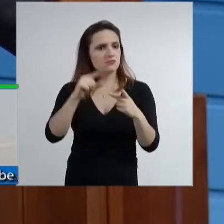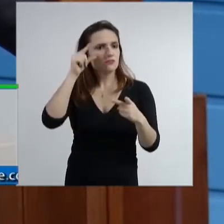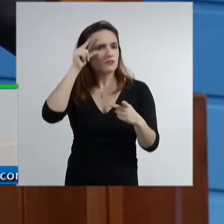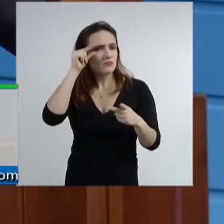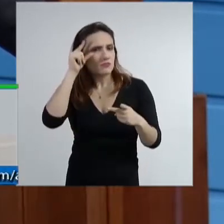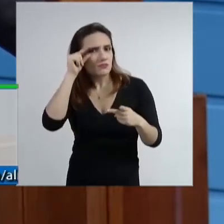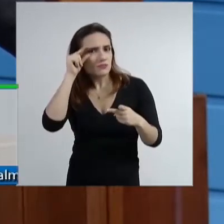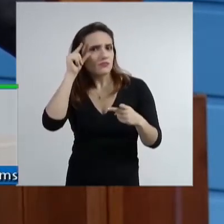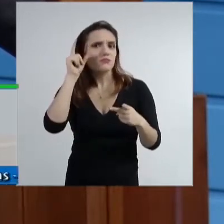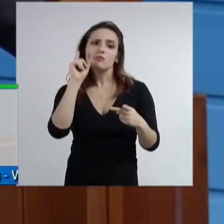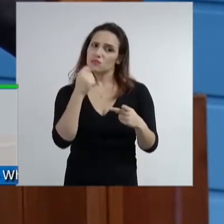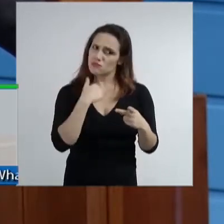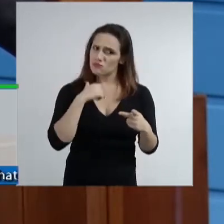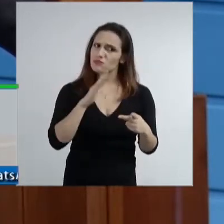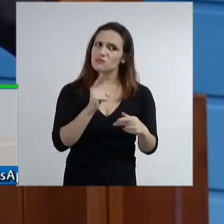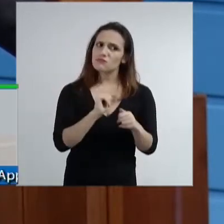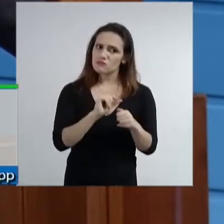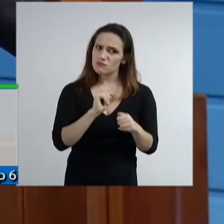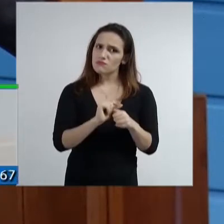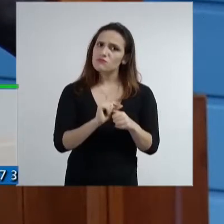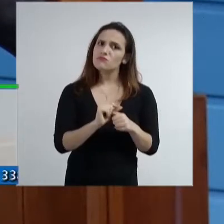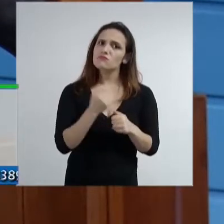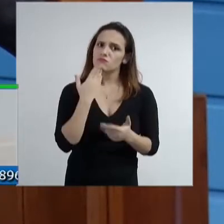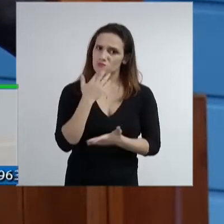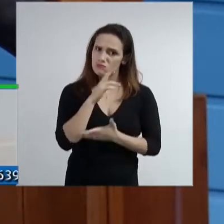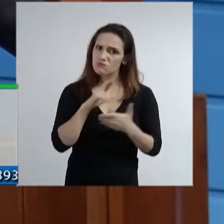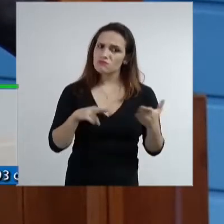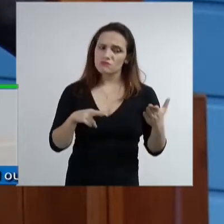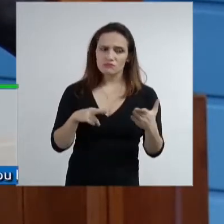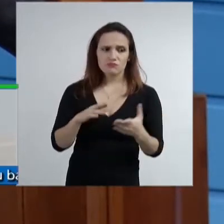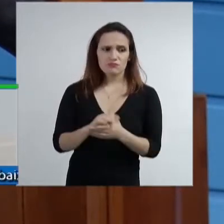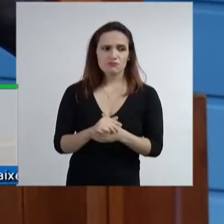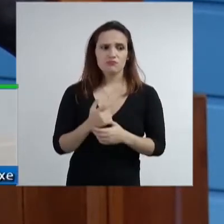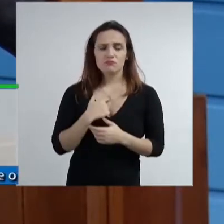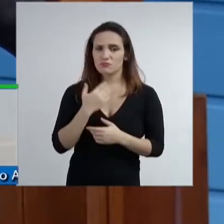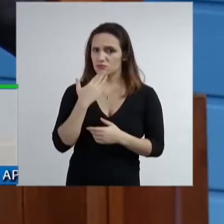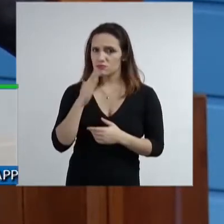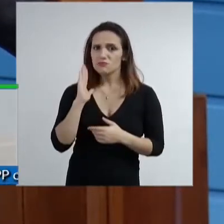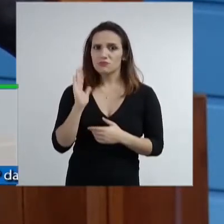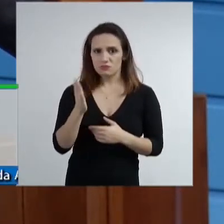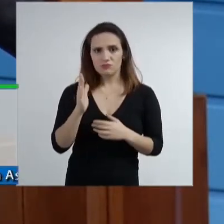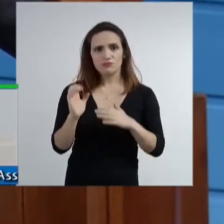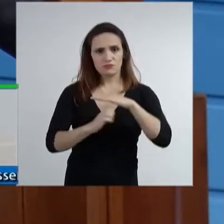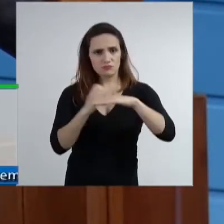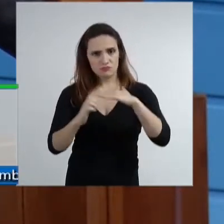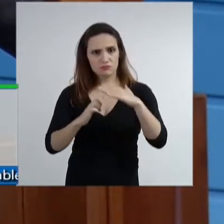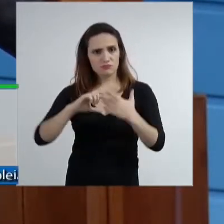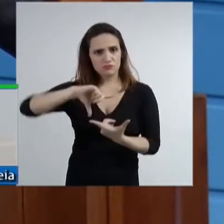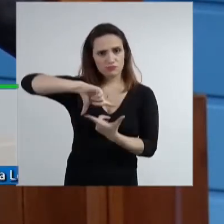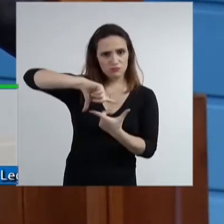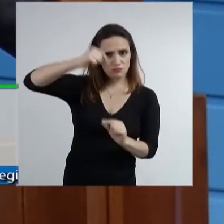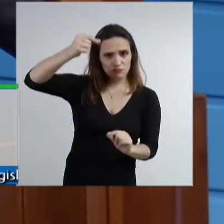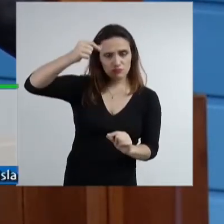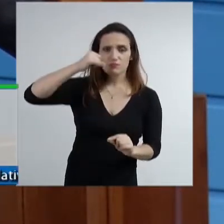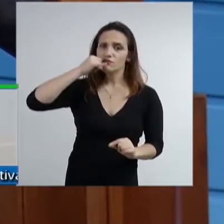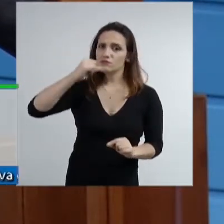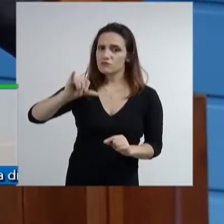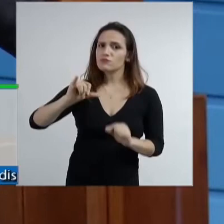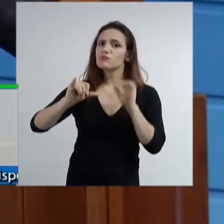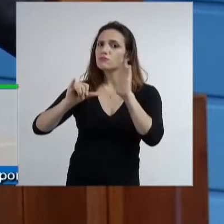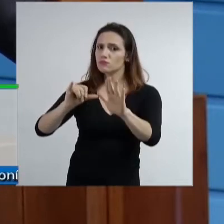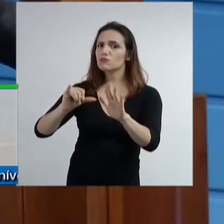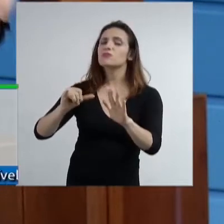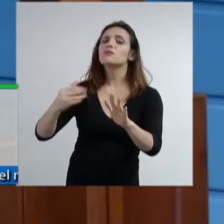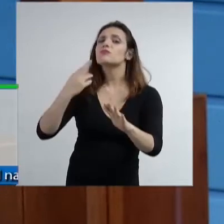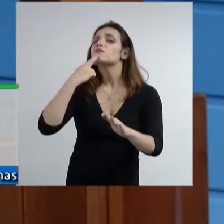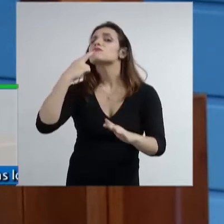Claro, fiz um requerimento à Companhia de Energia Elétrica, a Energisa, para que nos respondesse